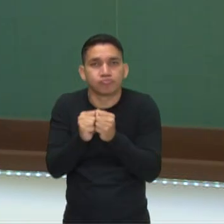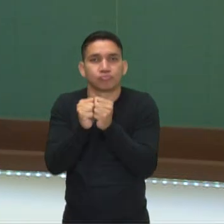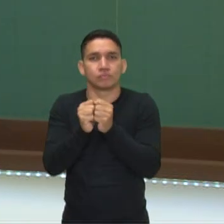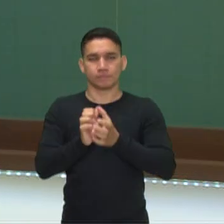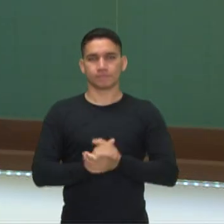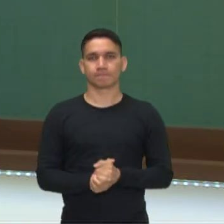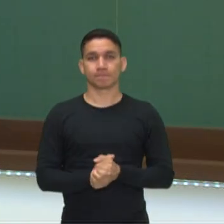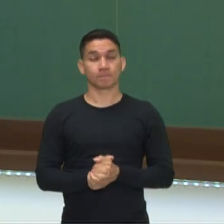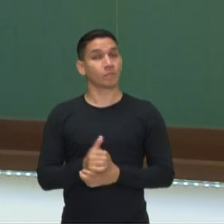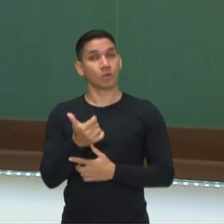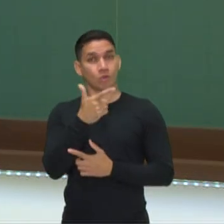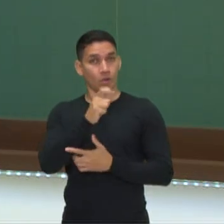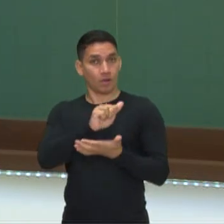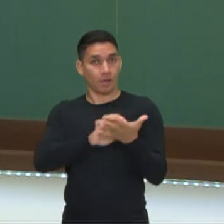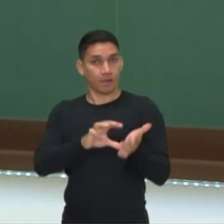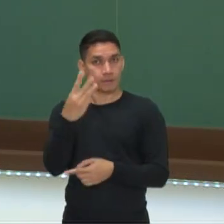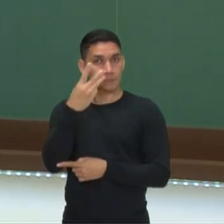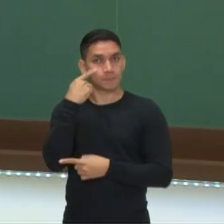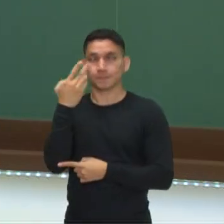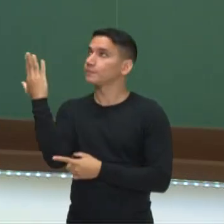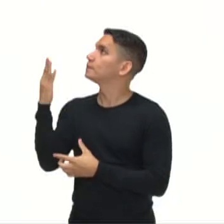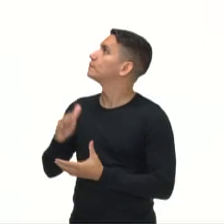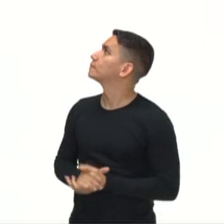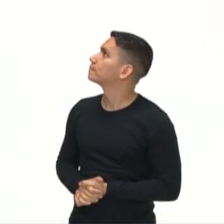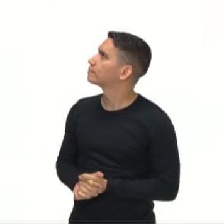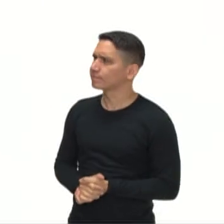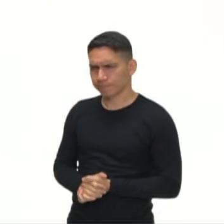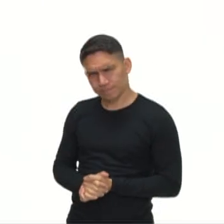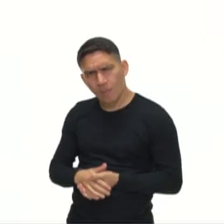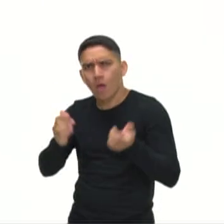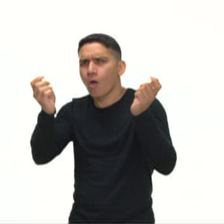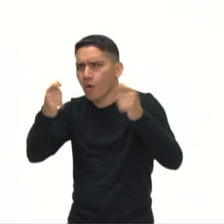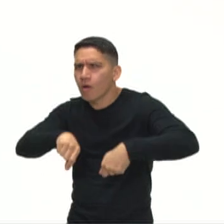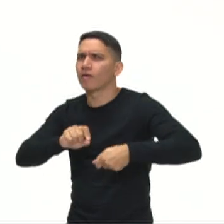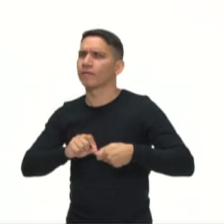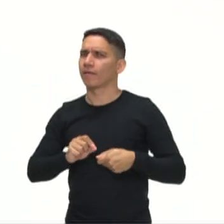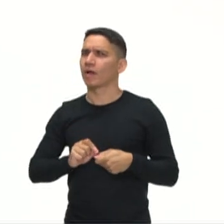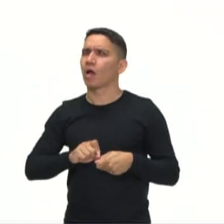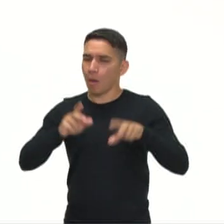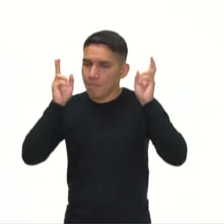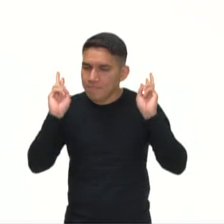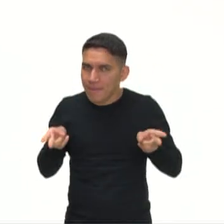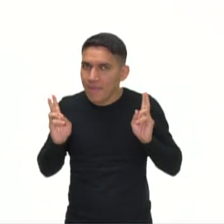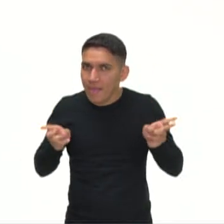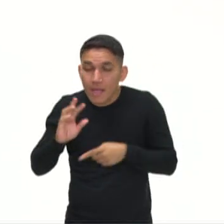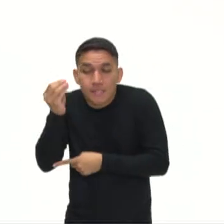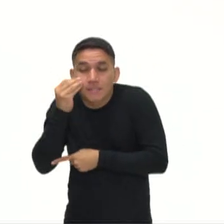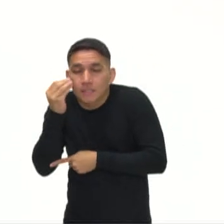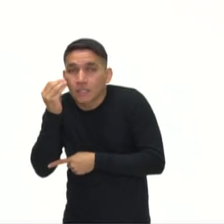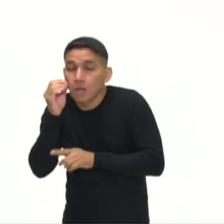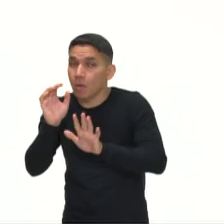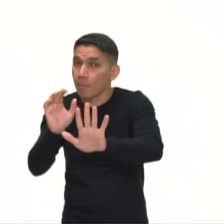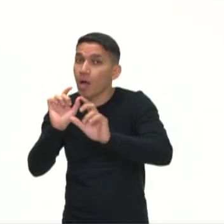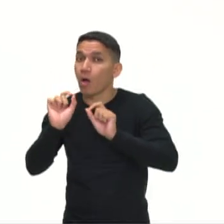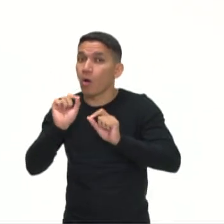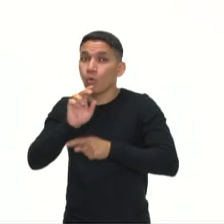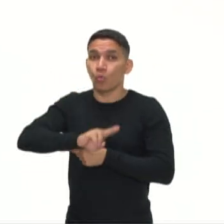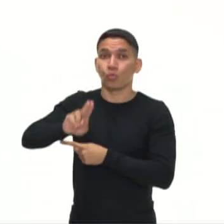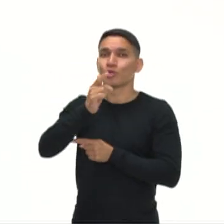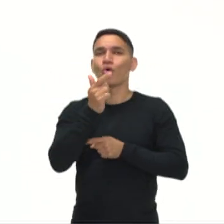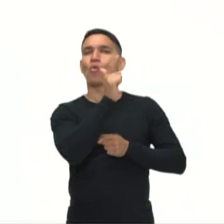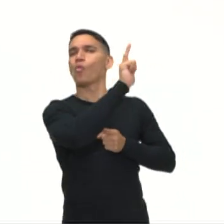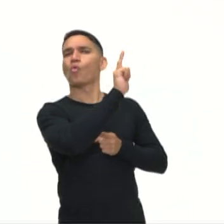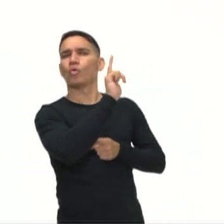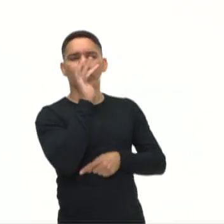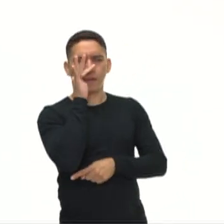Vamos, então, na nossa terceira atividade. Seria possível realizar o mesmo experimento, porém, utilizando uma